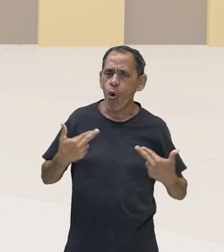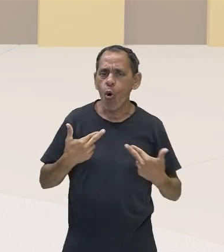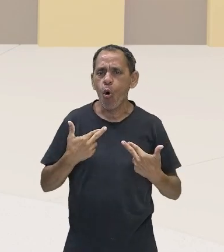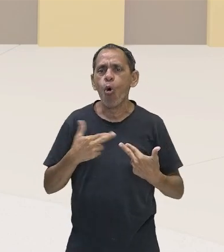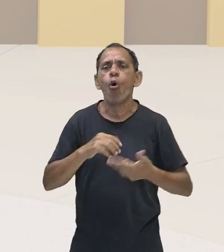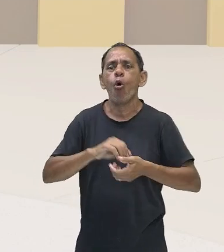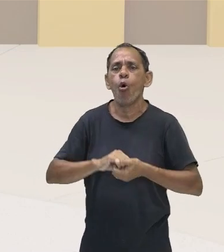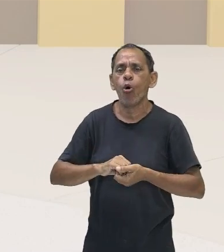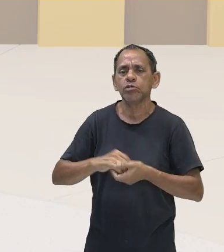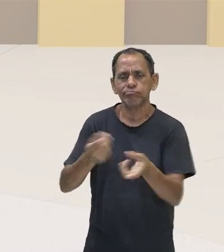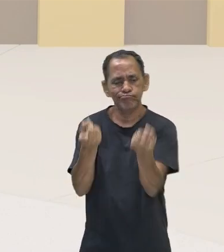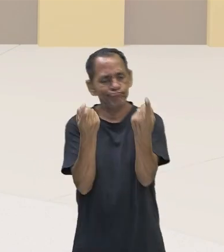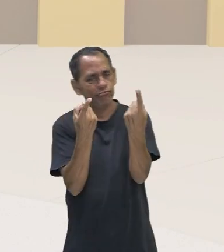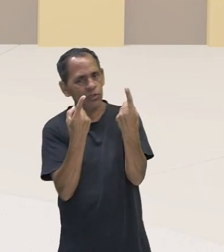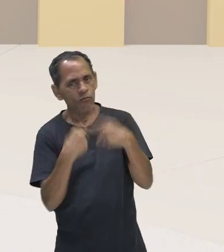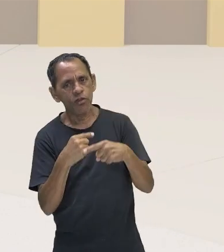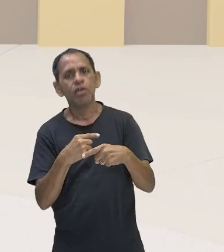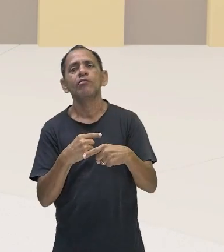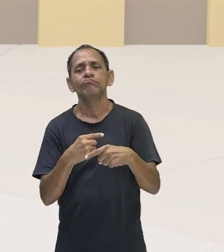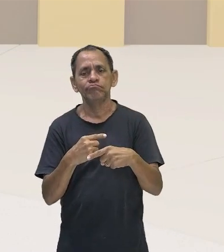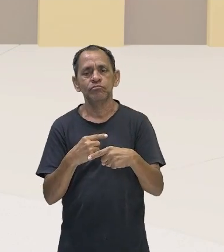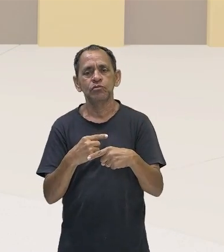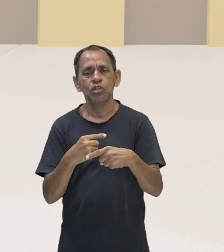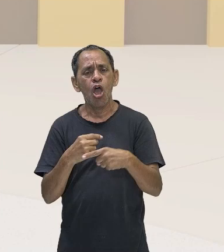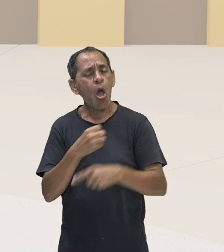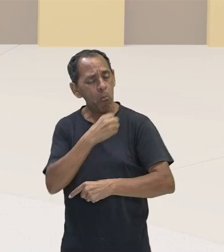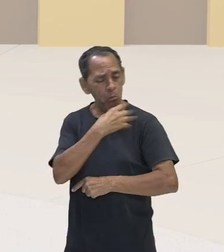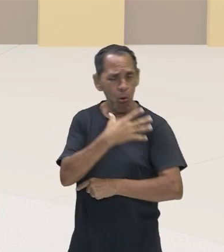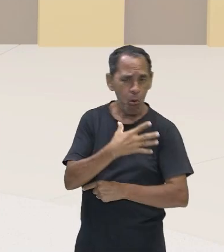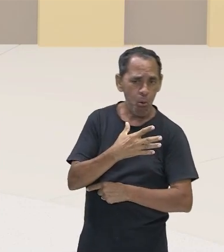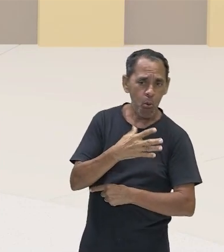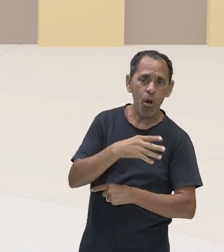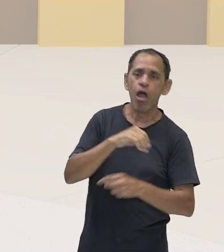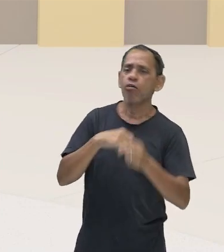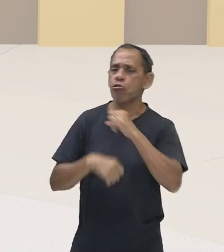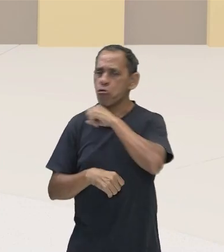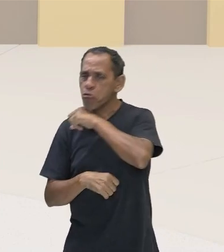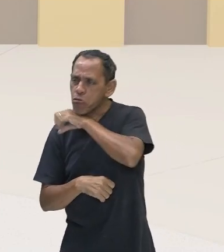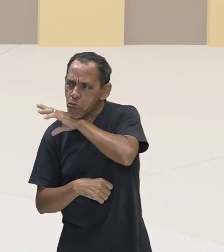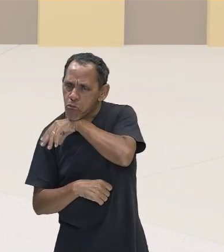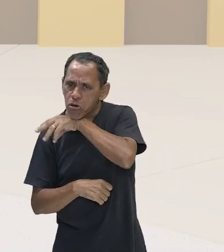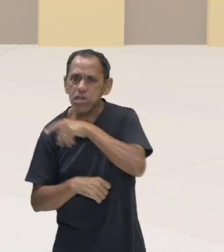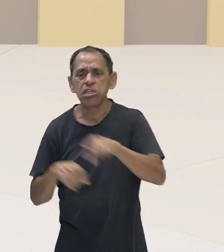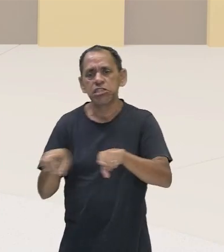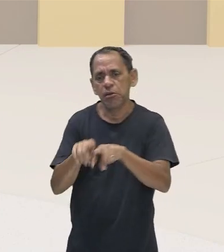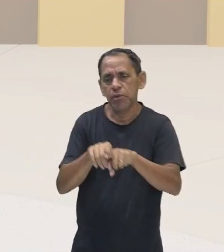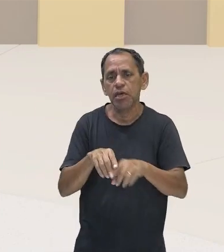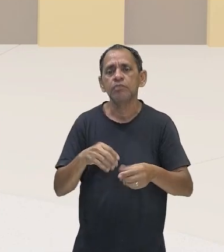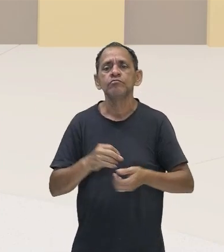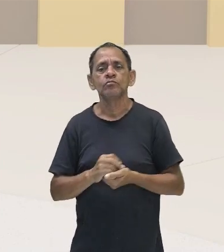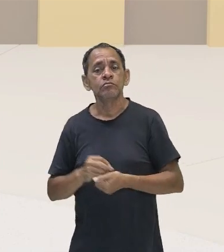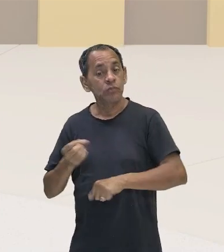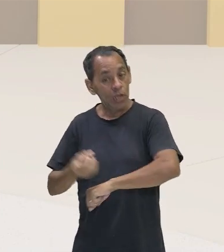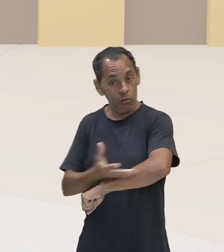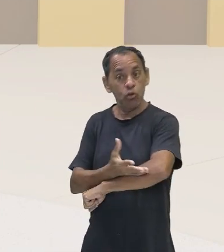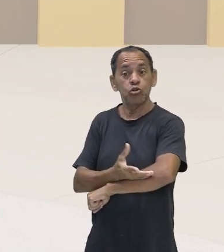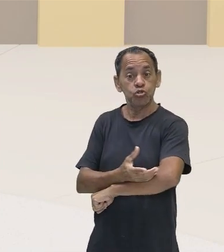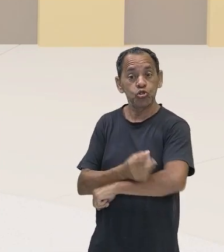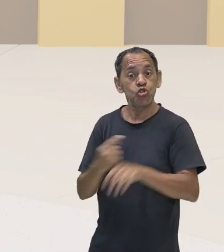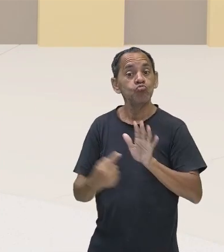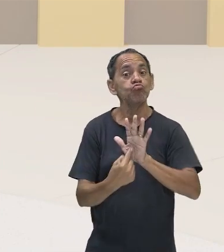podendo provocar uma sensação agradável ou desagradável. As nossas emoções, elas sinalizam algo. E